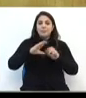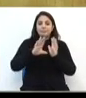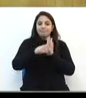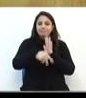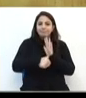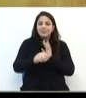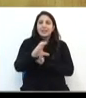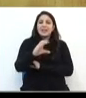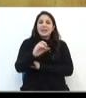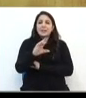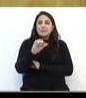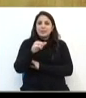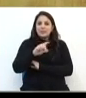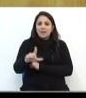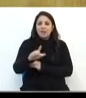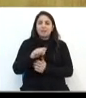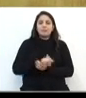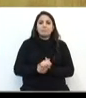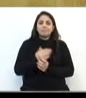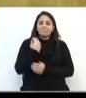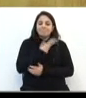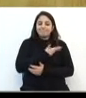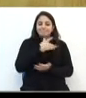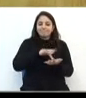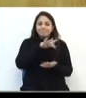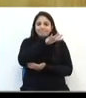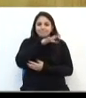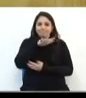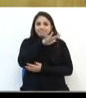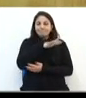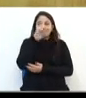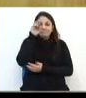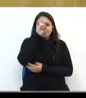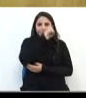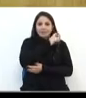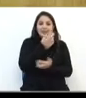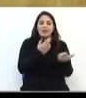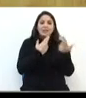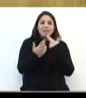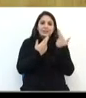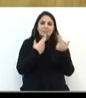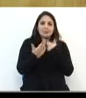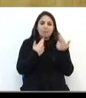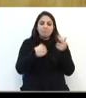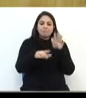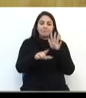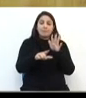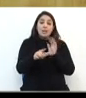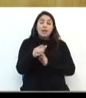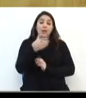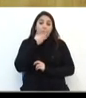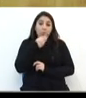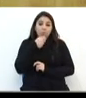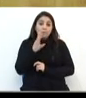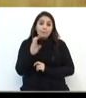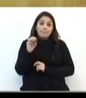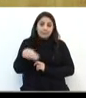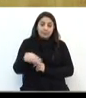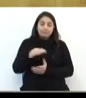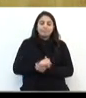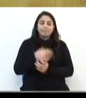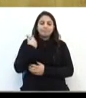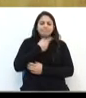criminal, que a nossa realidade hoje é muito perversa com relação ao homem de bem. Nós verificamos